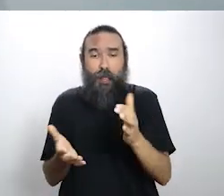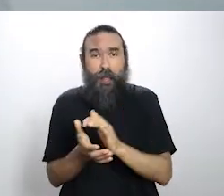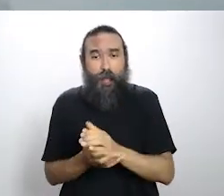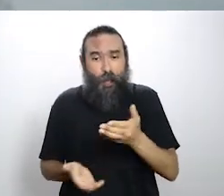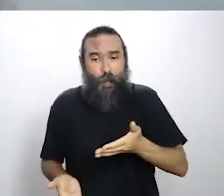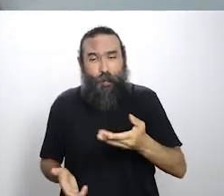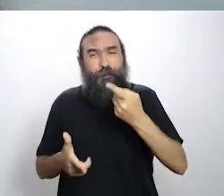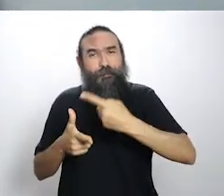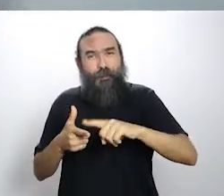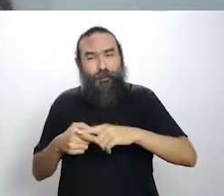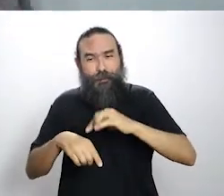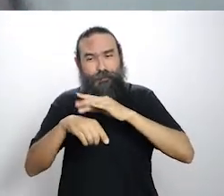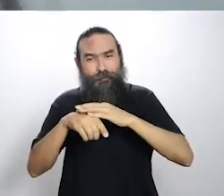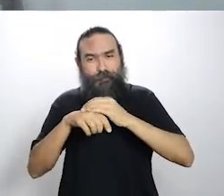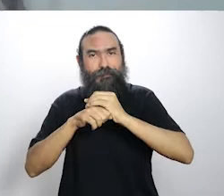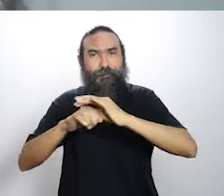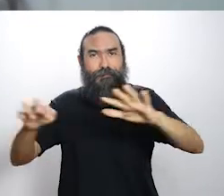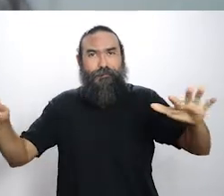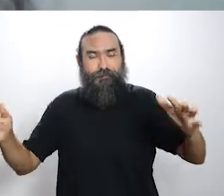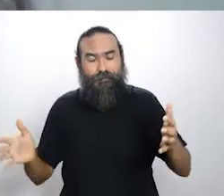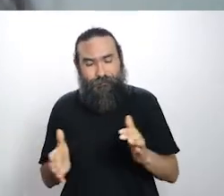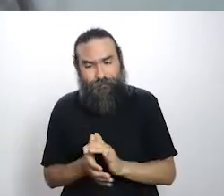né? Nesse momento de pandemia.